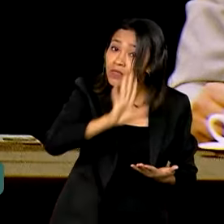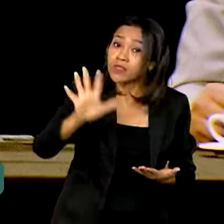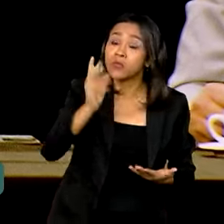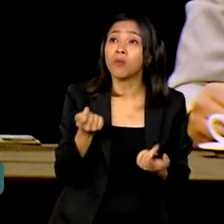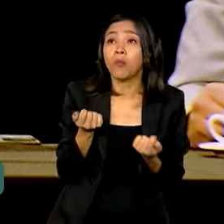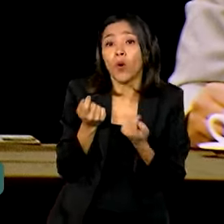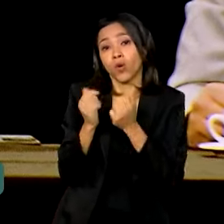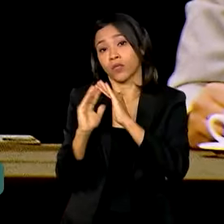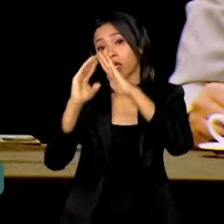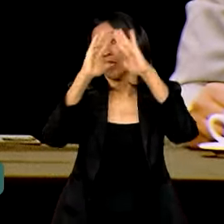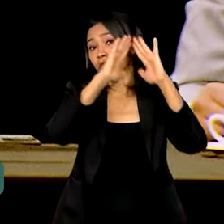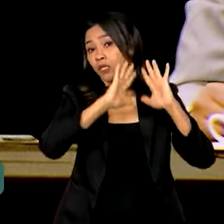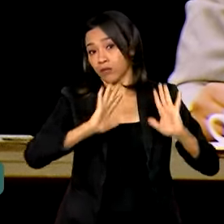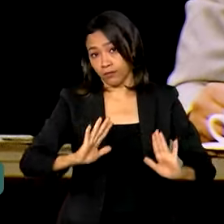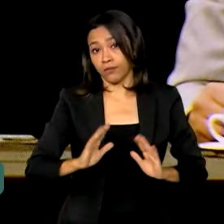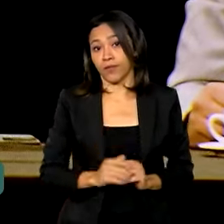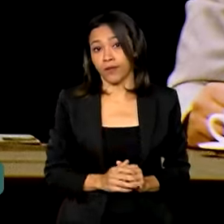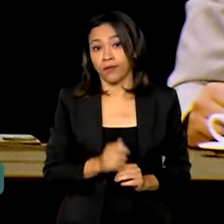povoada e que foi